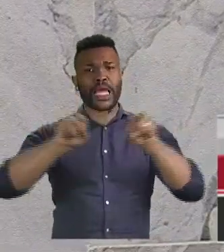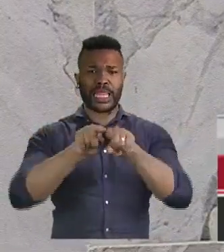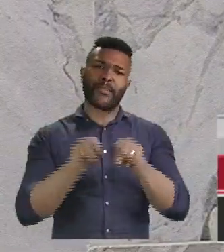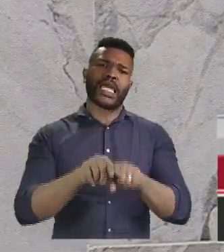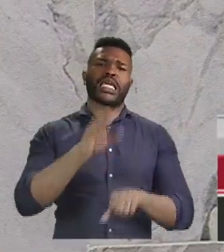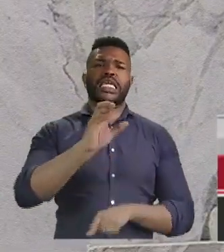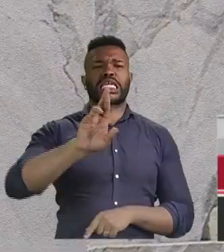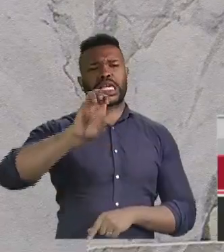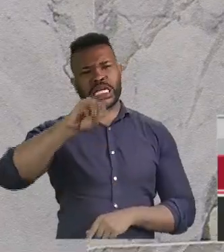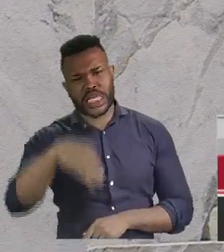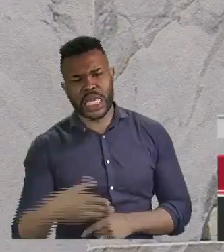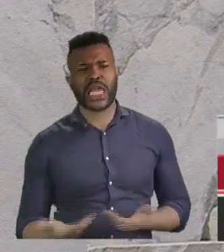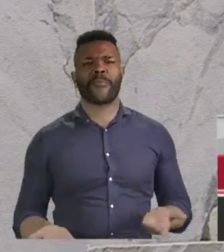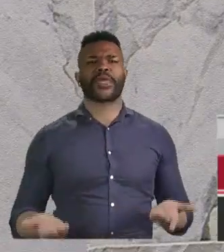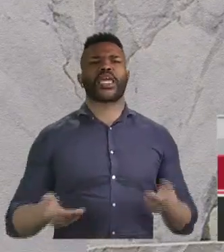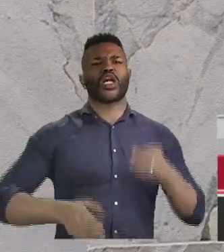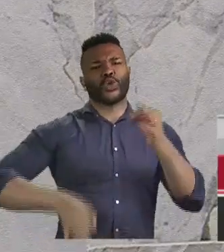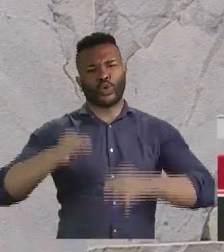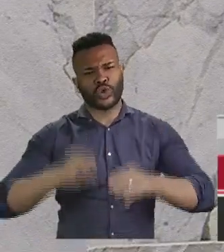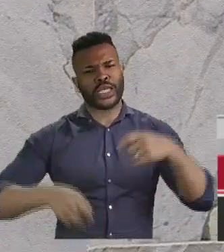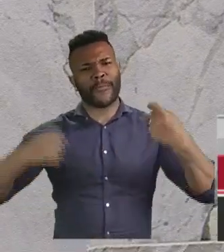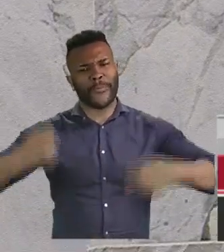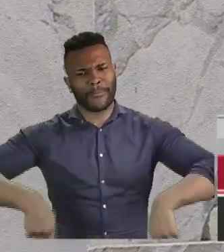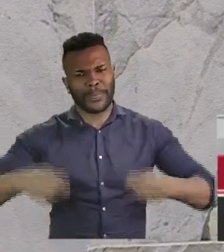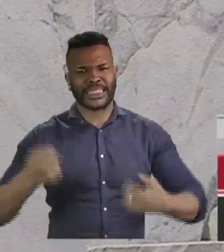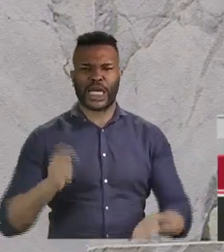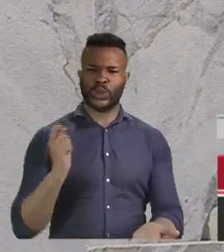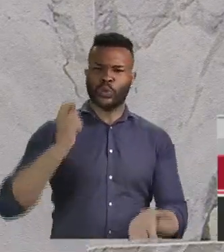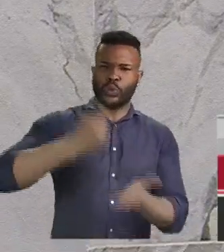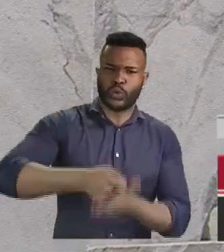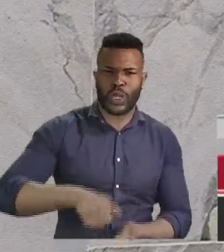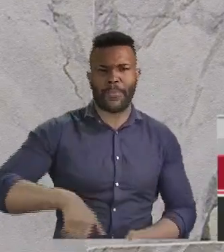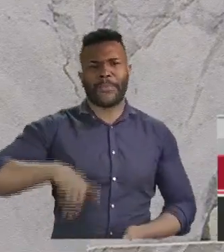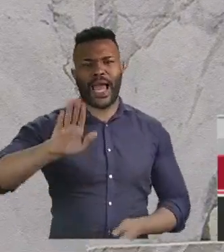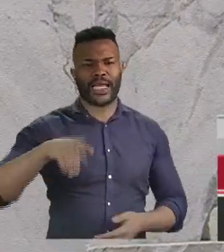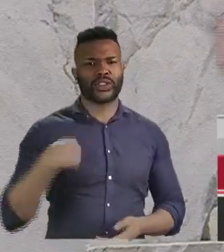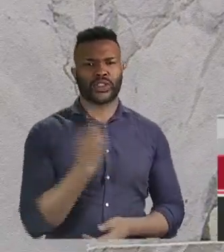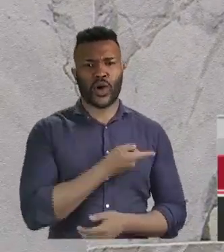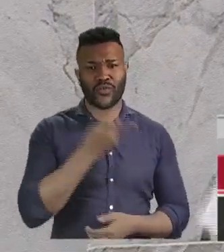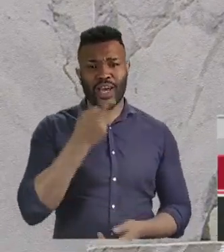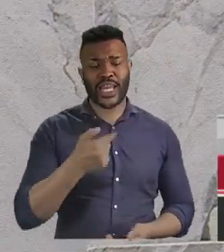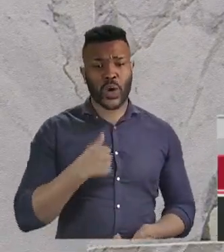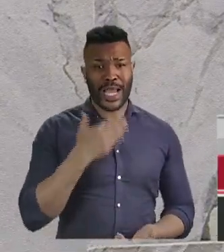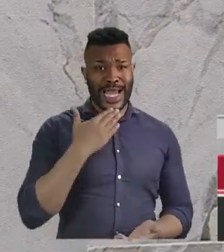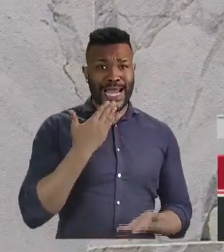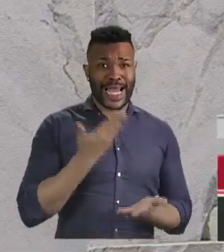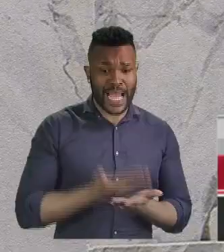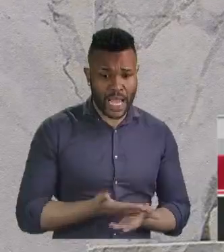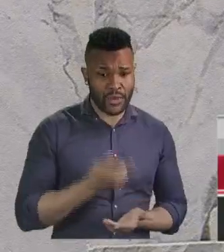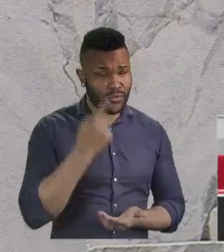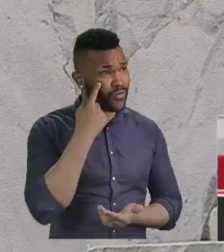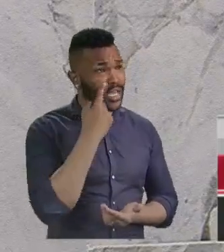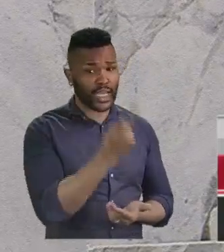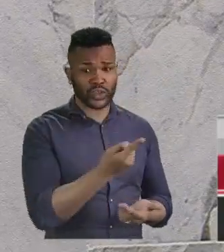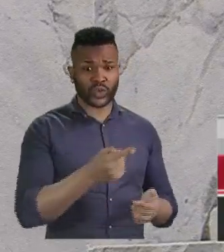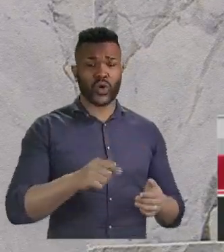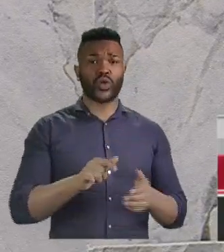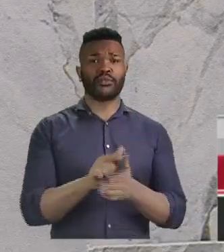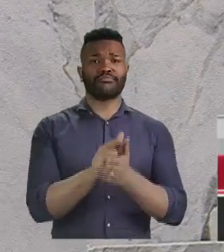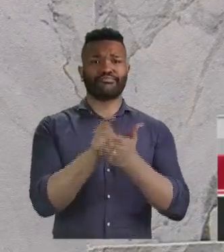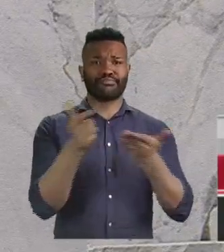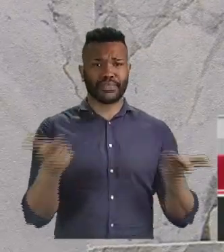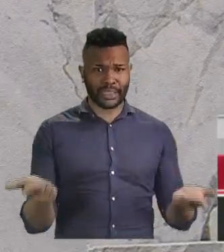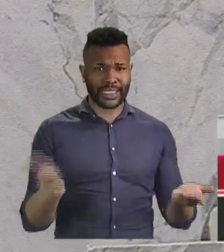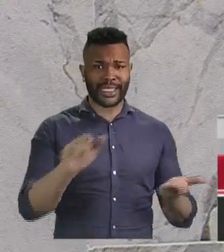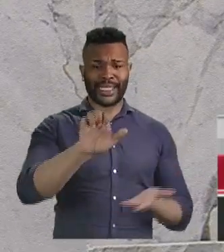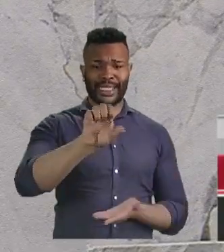criminalidade, na justiça precisando ser mais dura nas suas atitudes, me espanta quando eu vejo uma matéria dessa publicada no Estadão